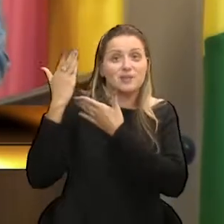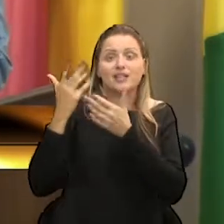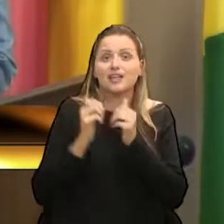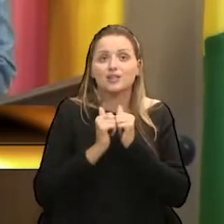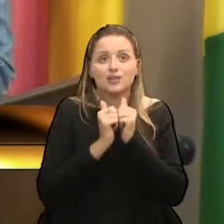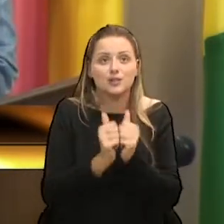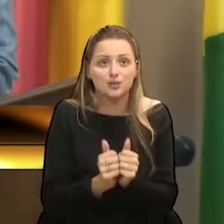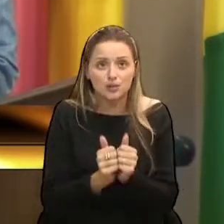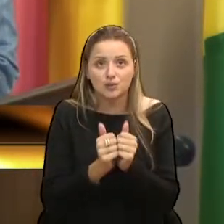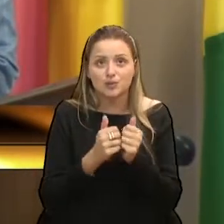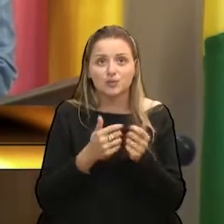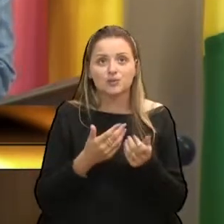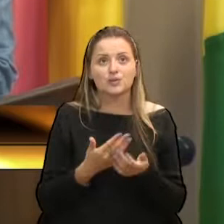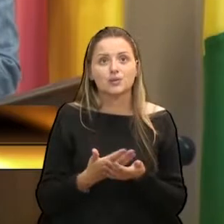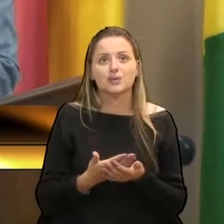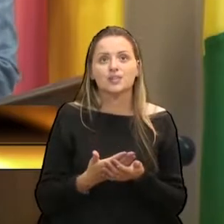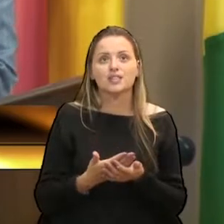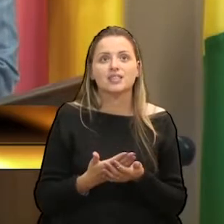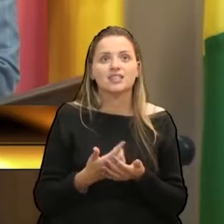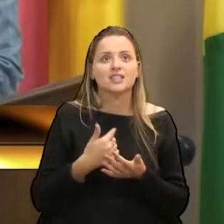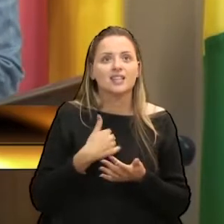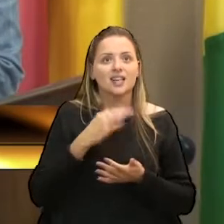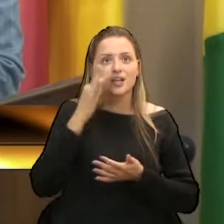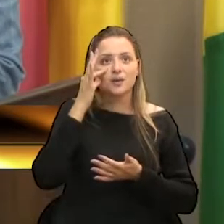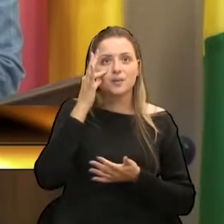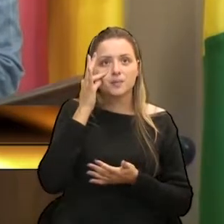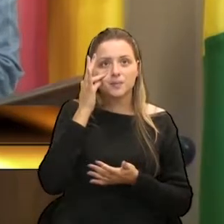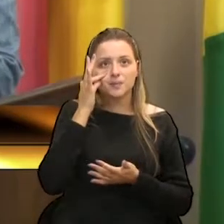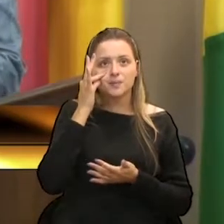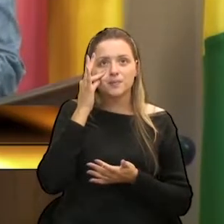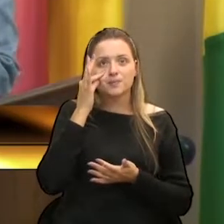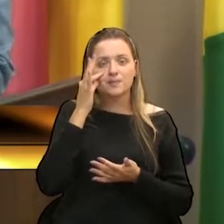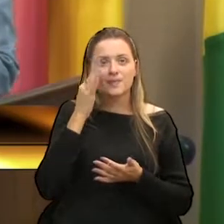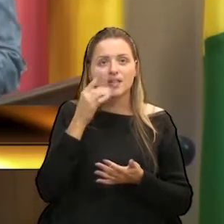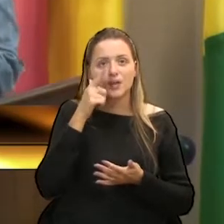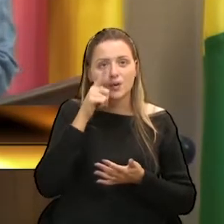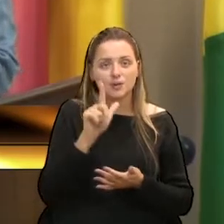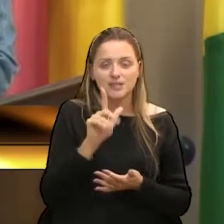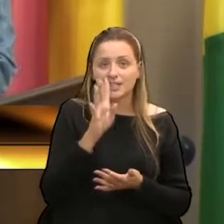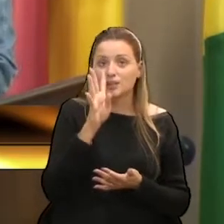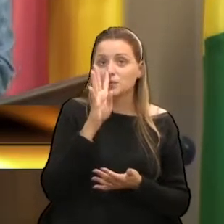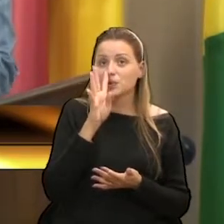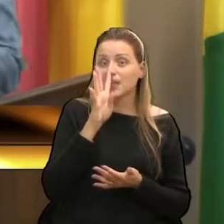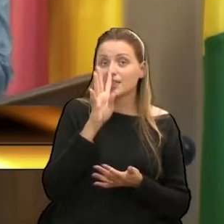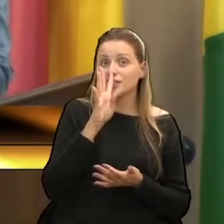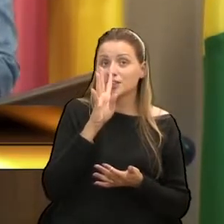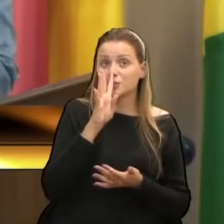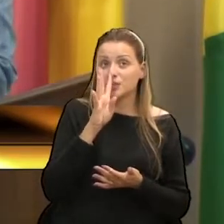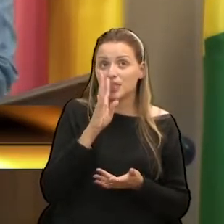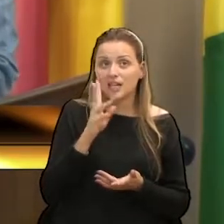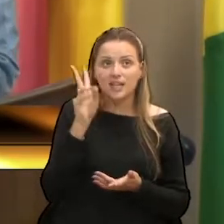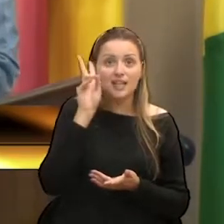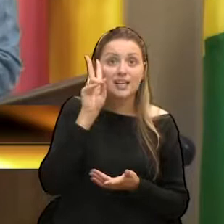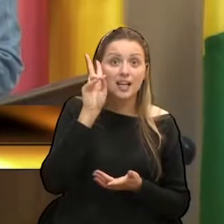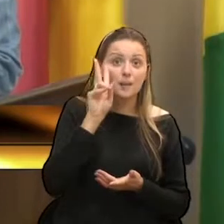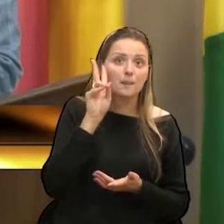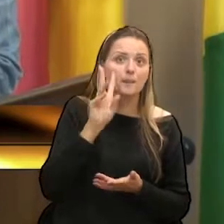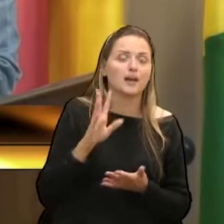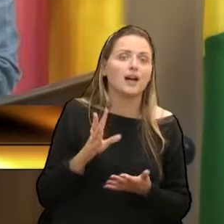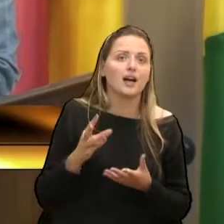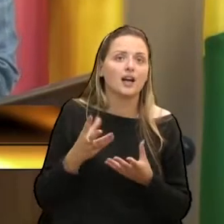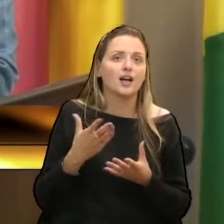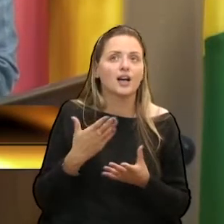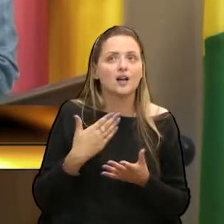prestando, estando aqui presente e podendo apreciar, enfim, e retomar um pouco também da